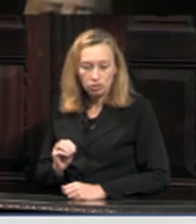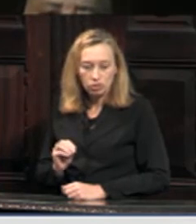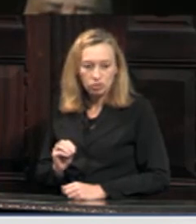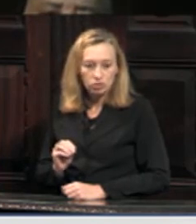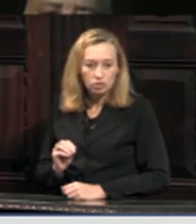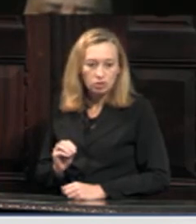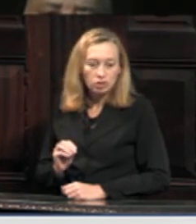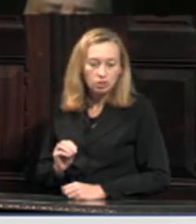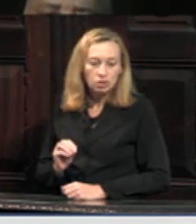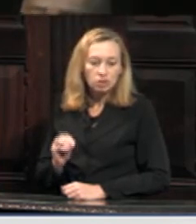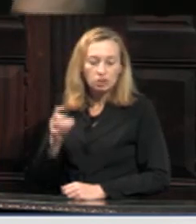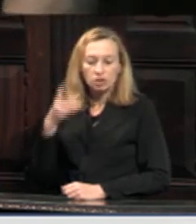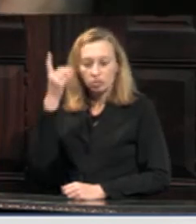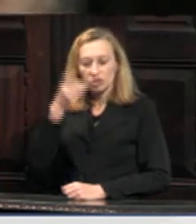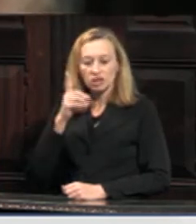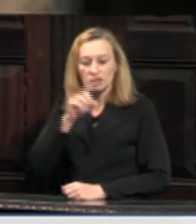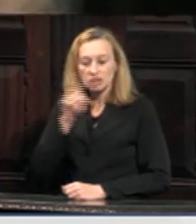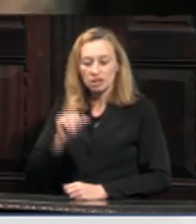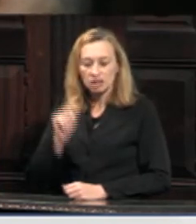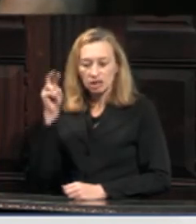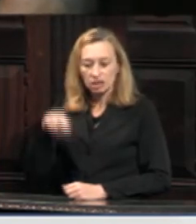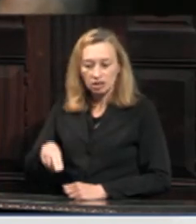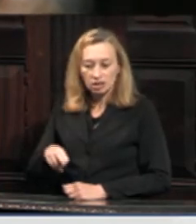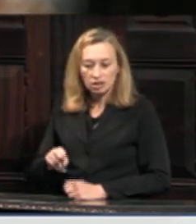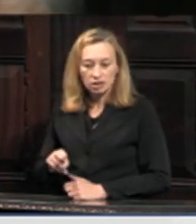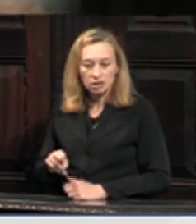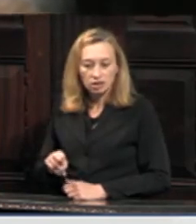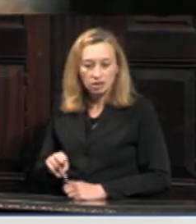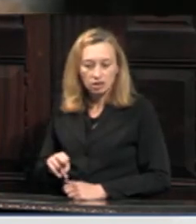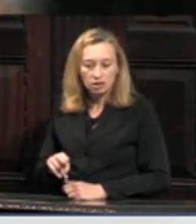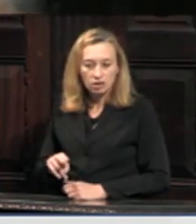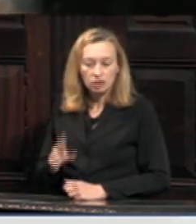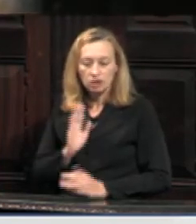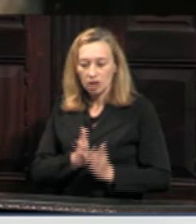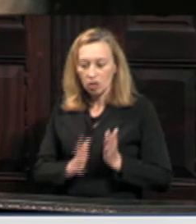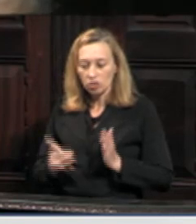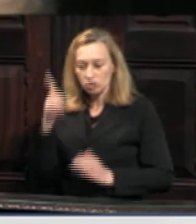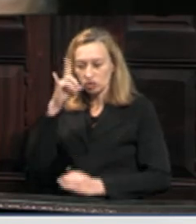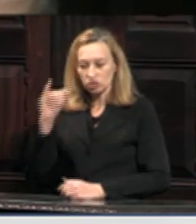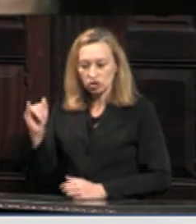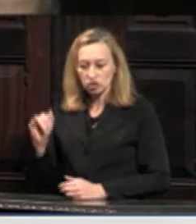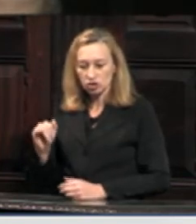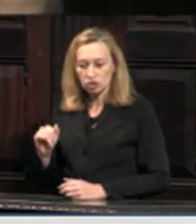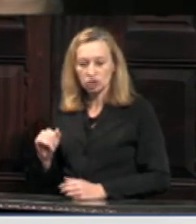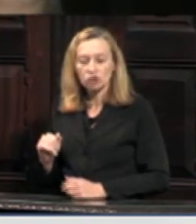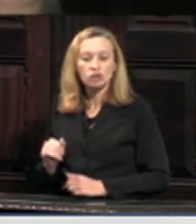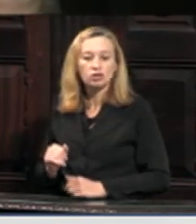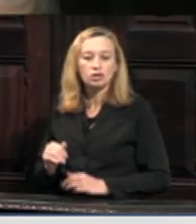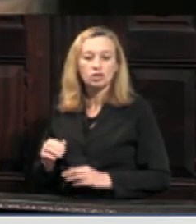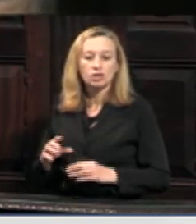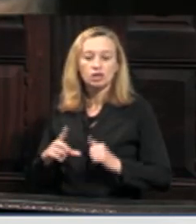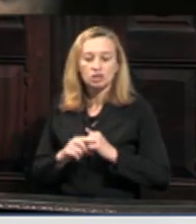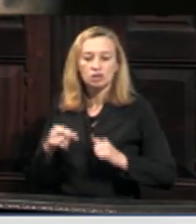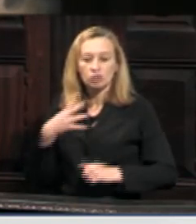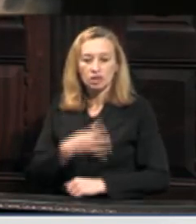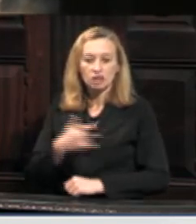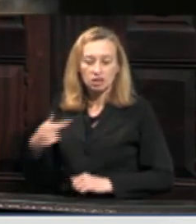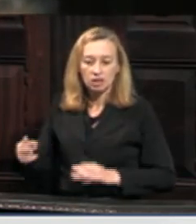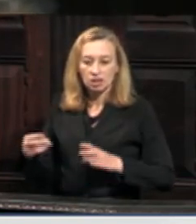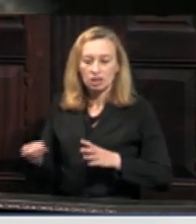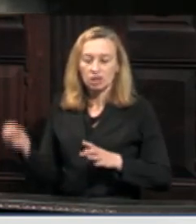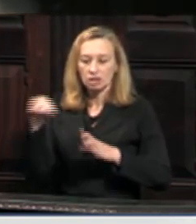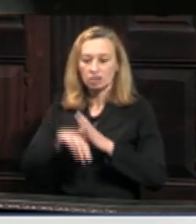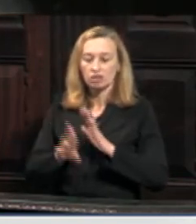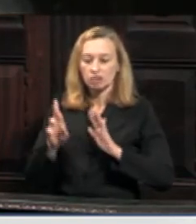132-2015, deputado Zeidan. Incluída na ordem do dia, de acordo com o parágrafo 1º do artigo 47 do Regimento Interno, em